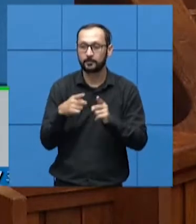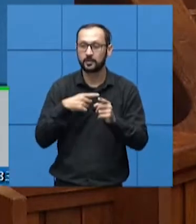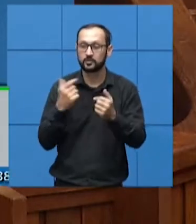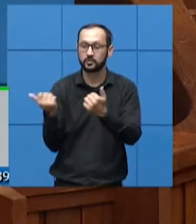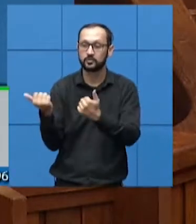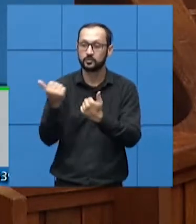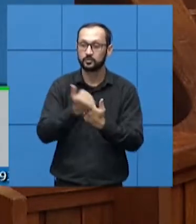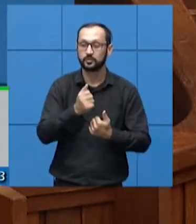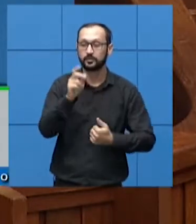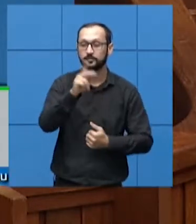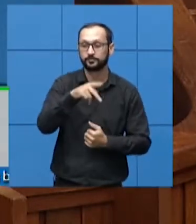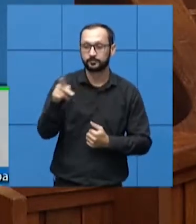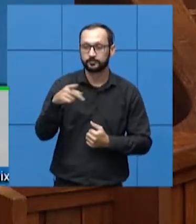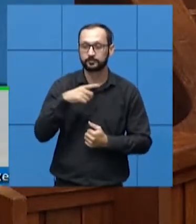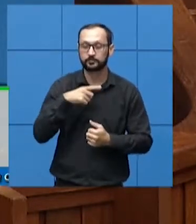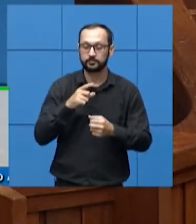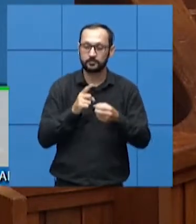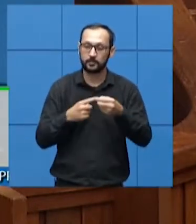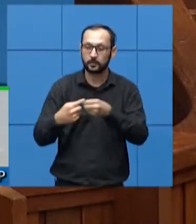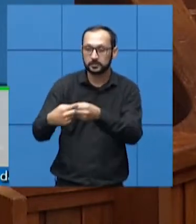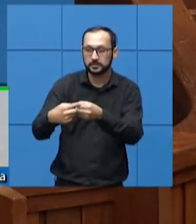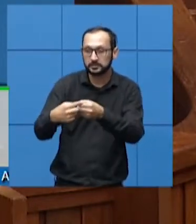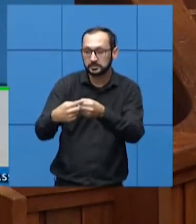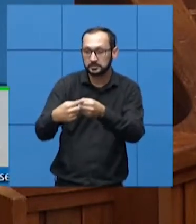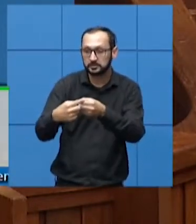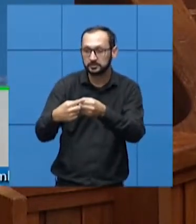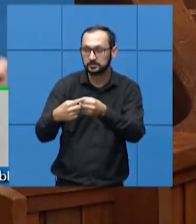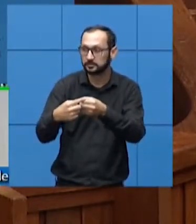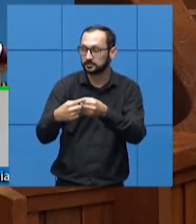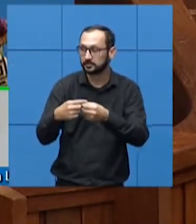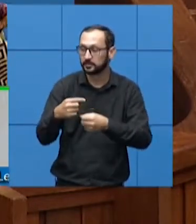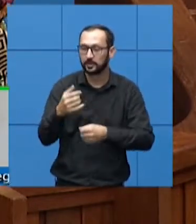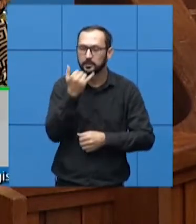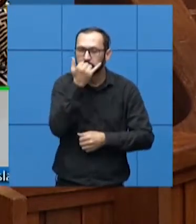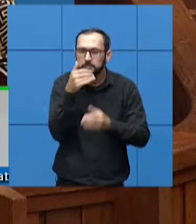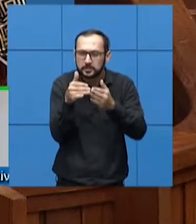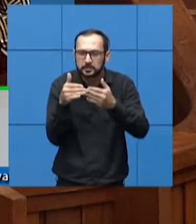substituir professores em vários municípios, né? Licença.